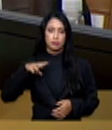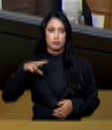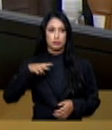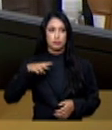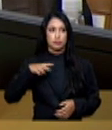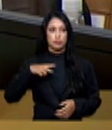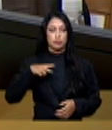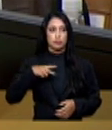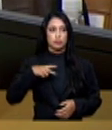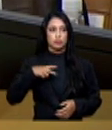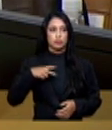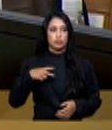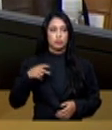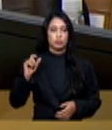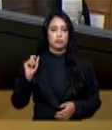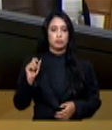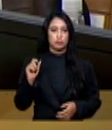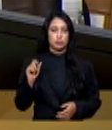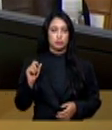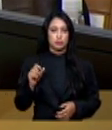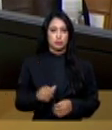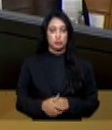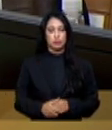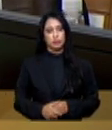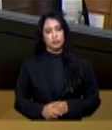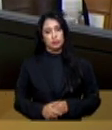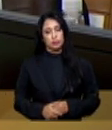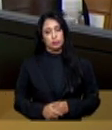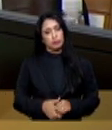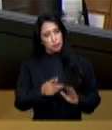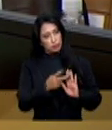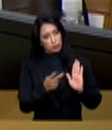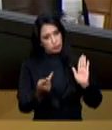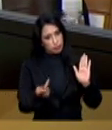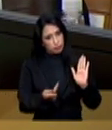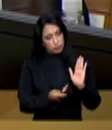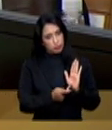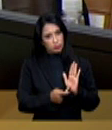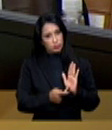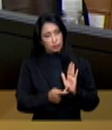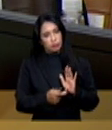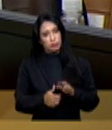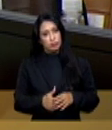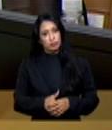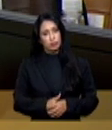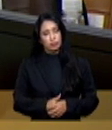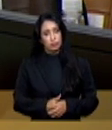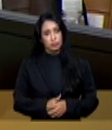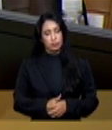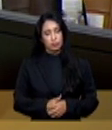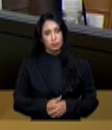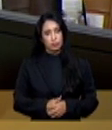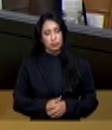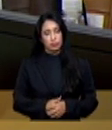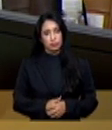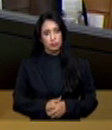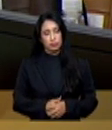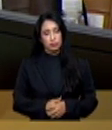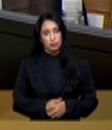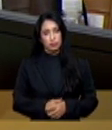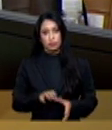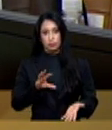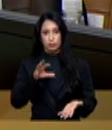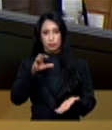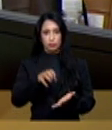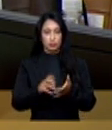O que é vedado em caso de contrato de programa este firmado exclusivamente com